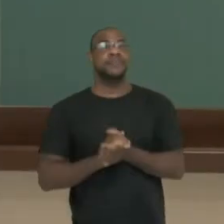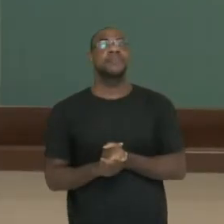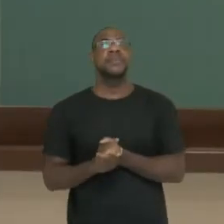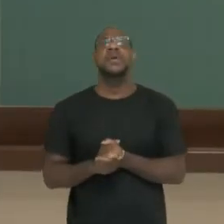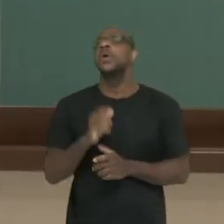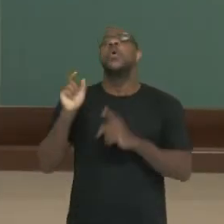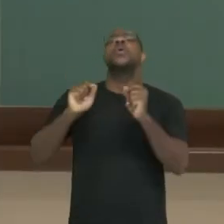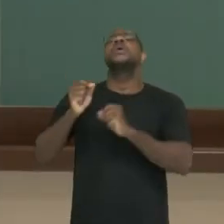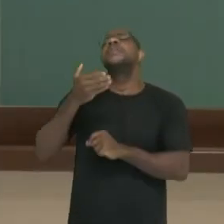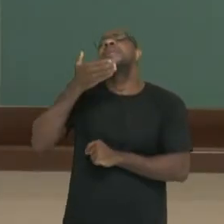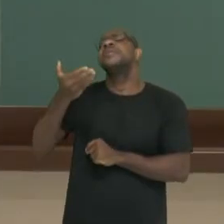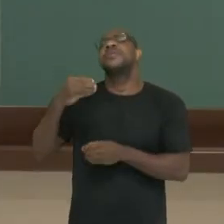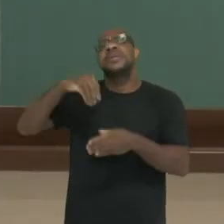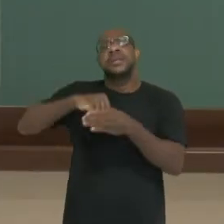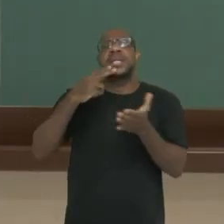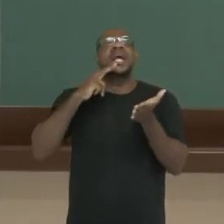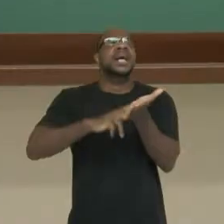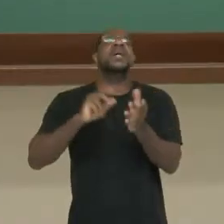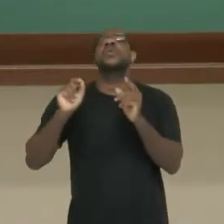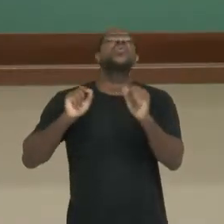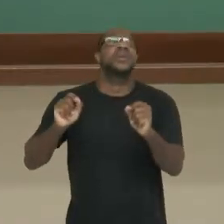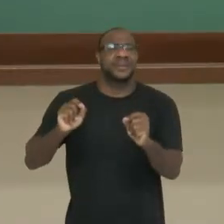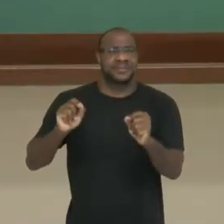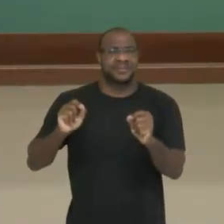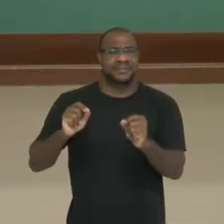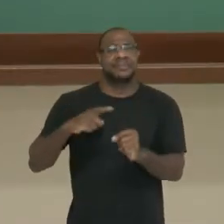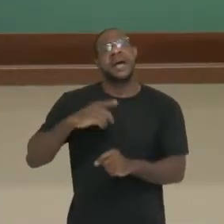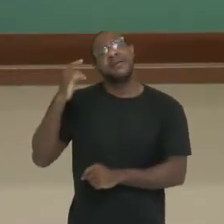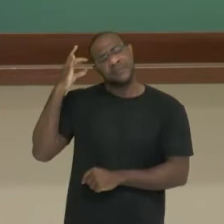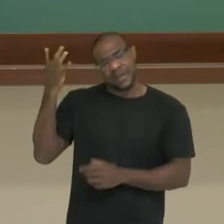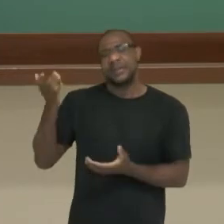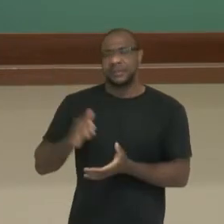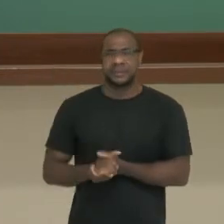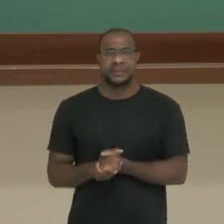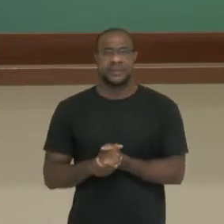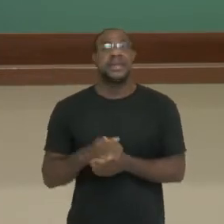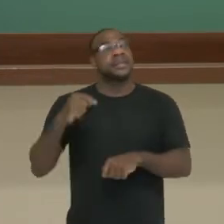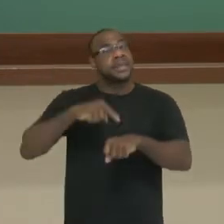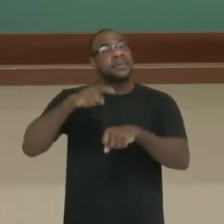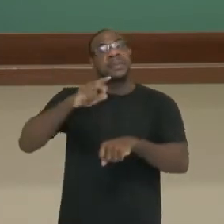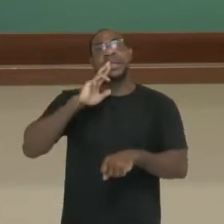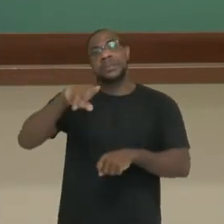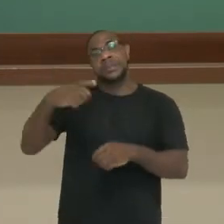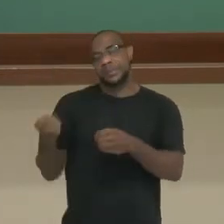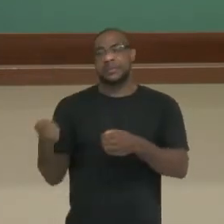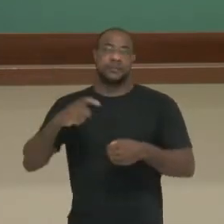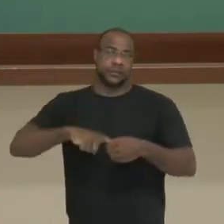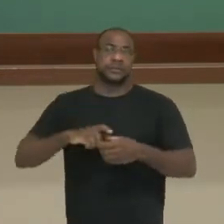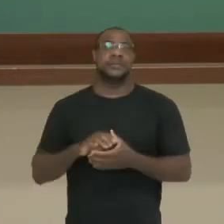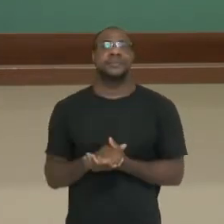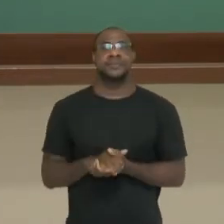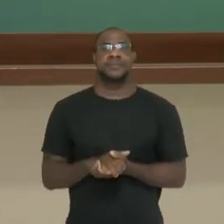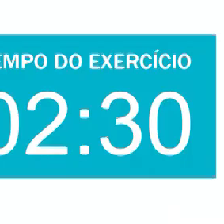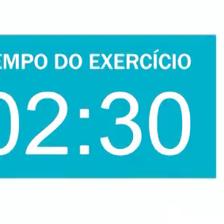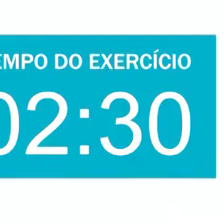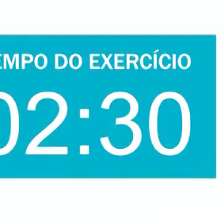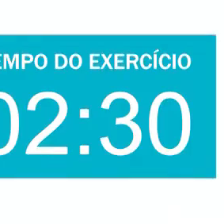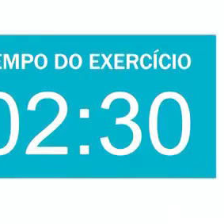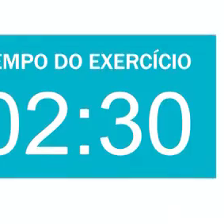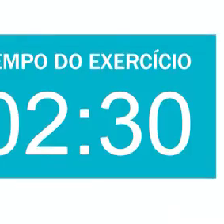foi solicitado na carta? Essa está muito fácil, né, pessoal? Então, um tempo para vocês responderem a primeira atividade.